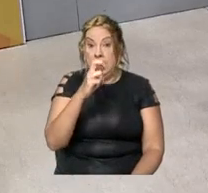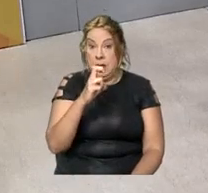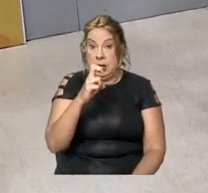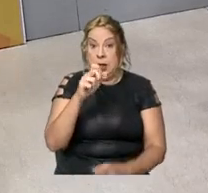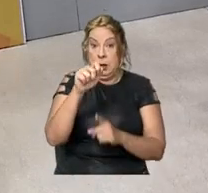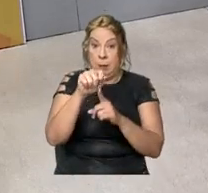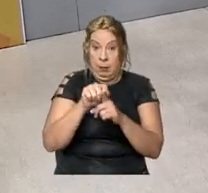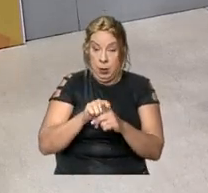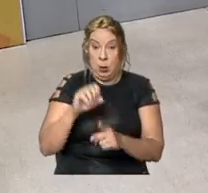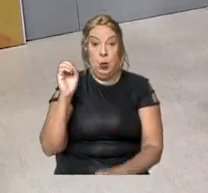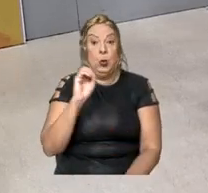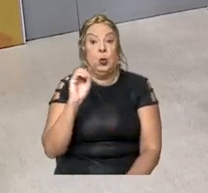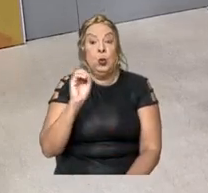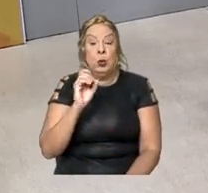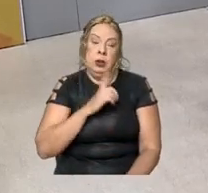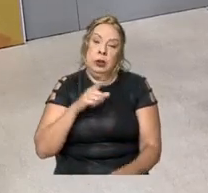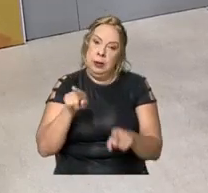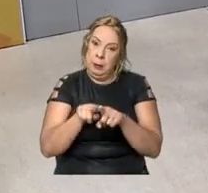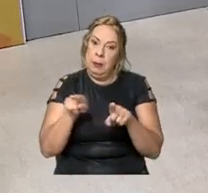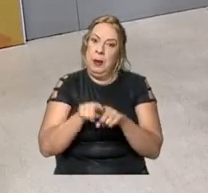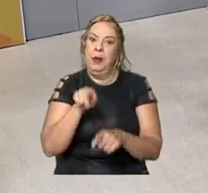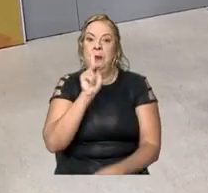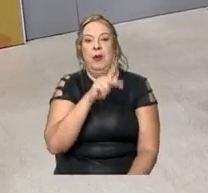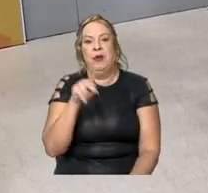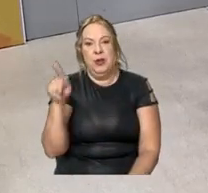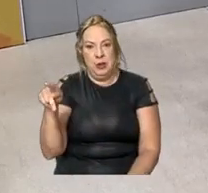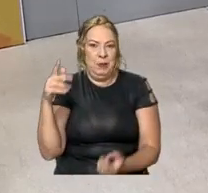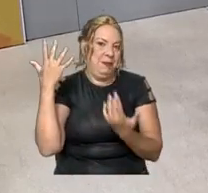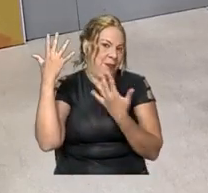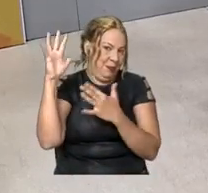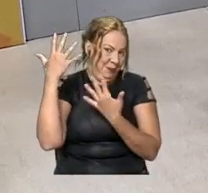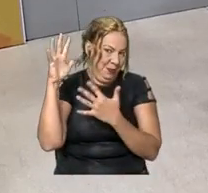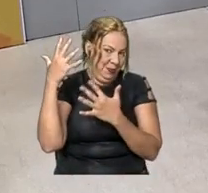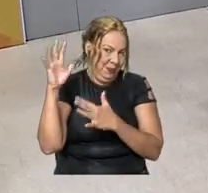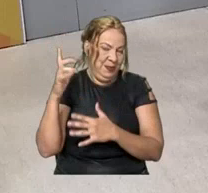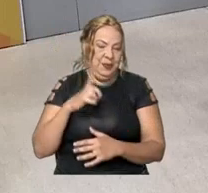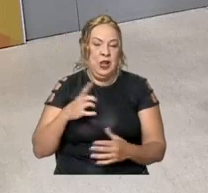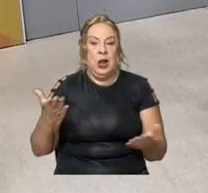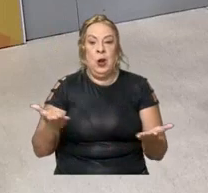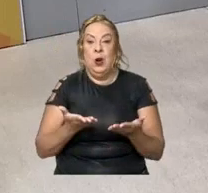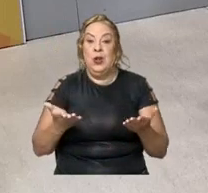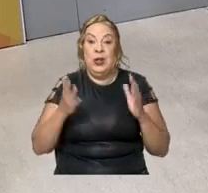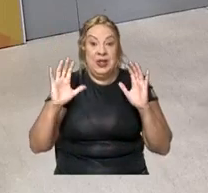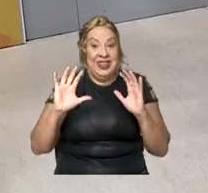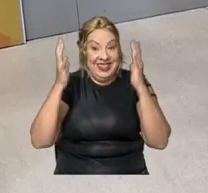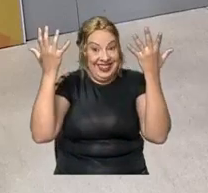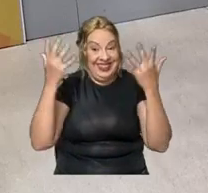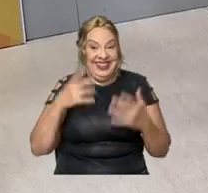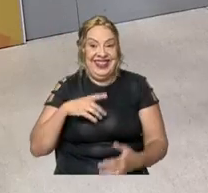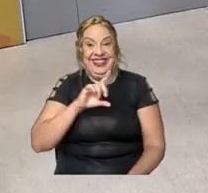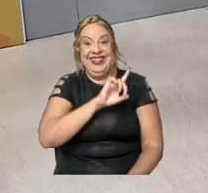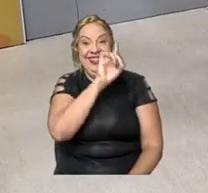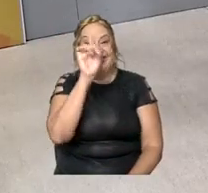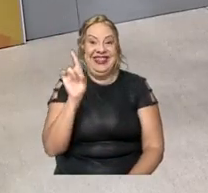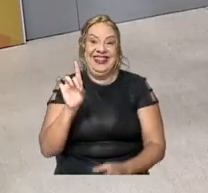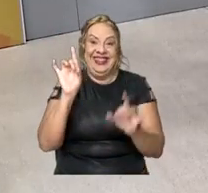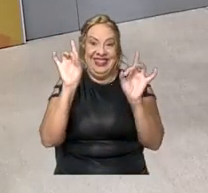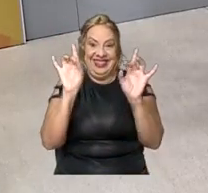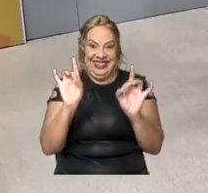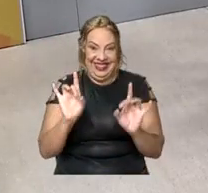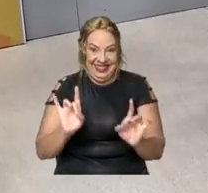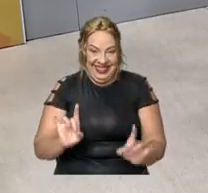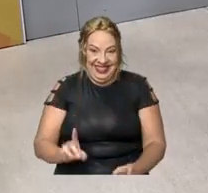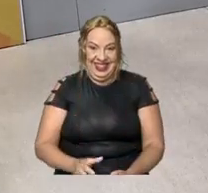outubro para parabenizar os professores. Eles que celebram hoje o dia mais que especial, né, Júnior?